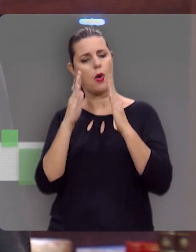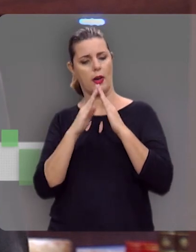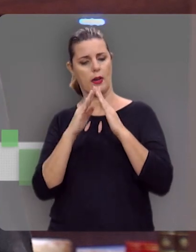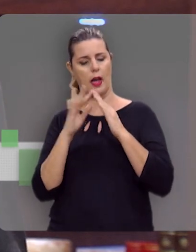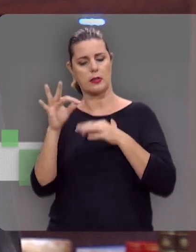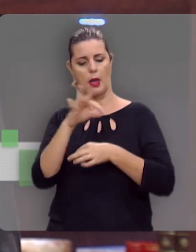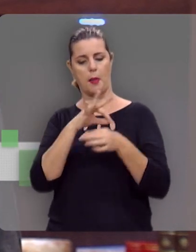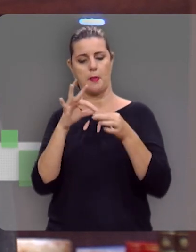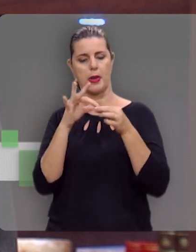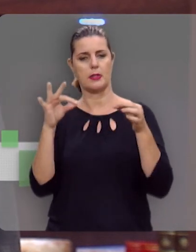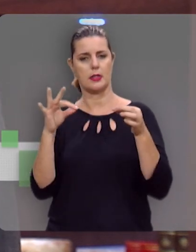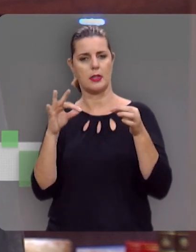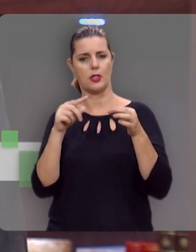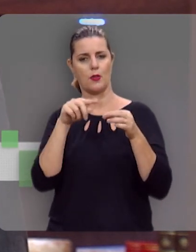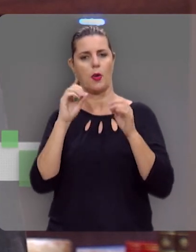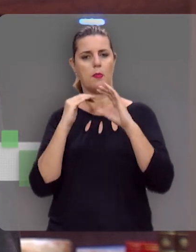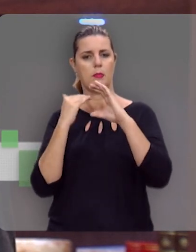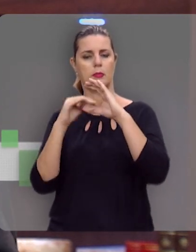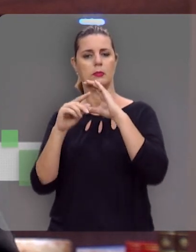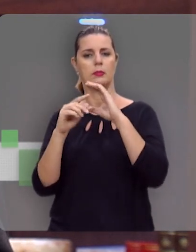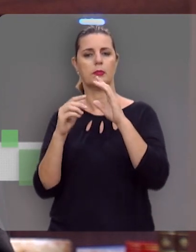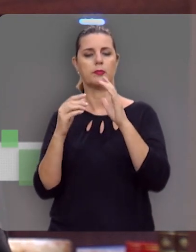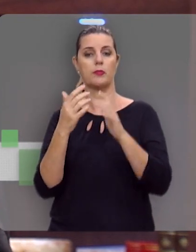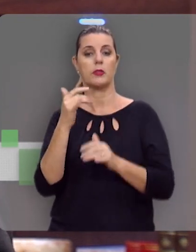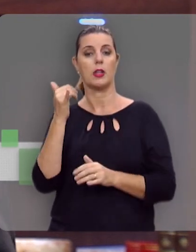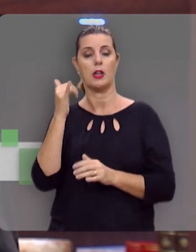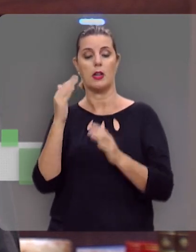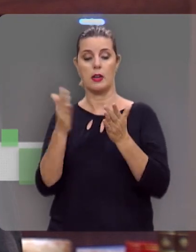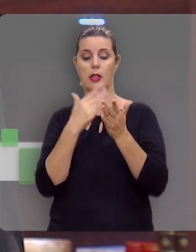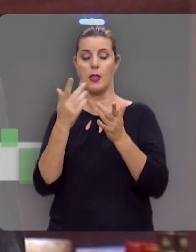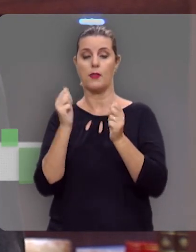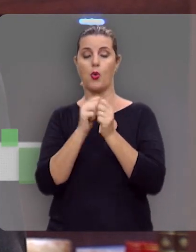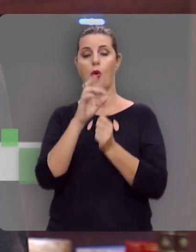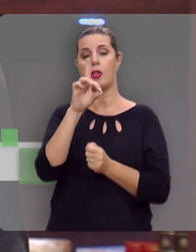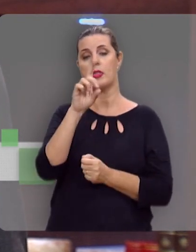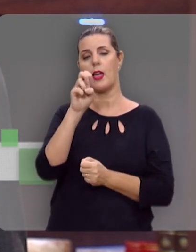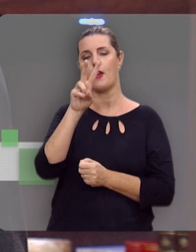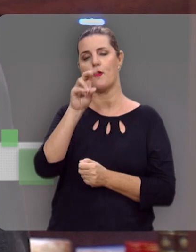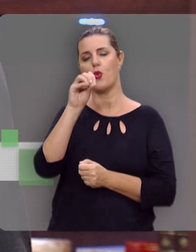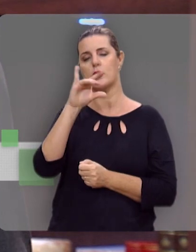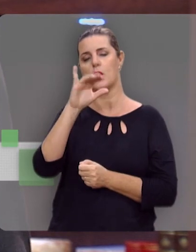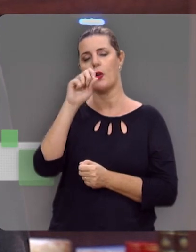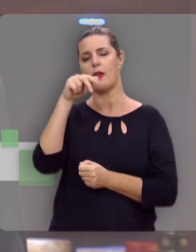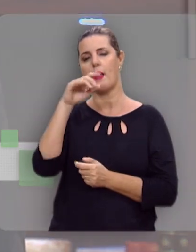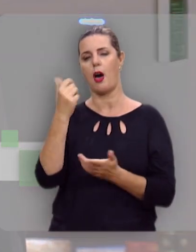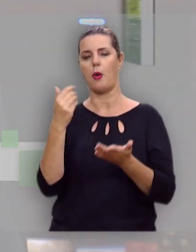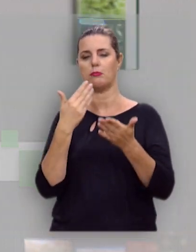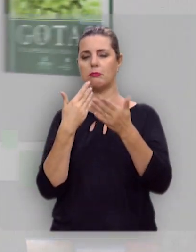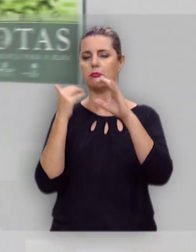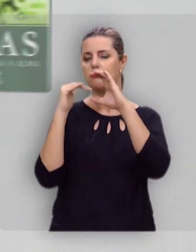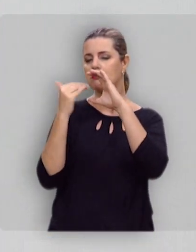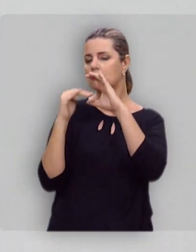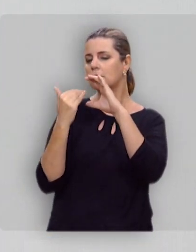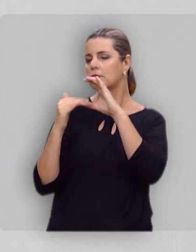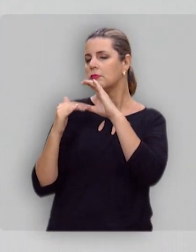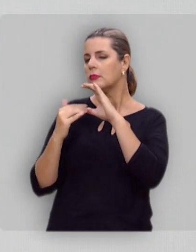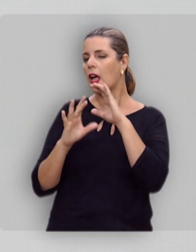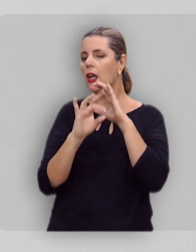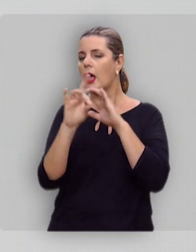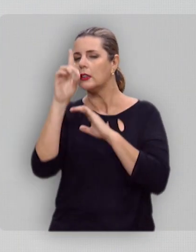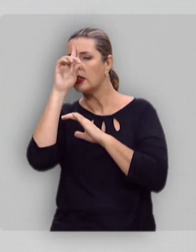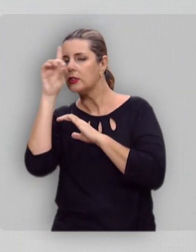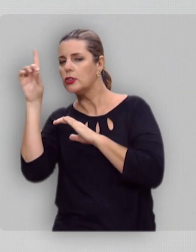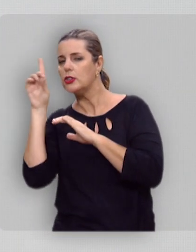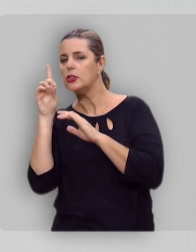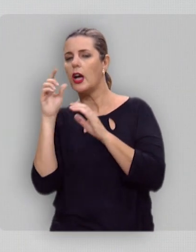casa o seu presente, nós enviaremos para você esse livro com devocionais, mensagens para cada dia do ano, escrito pelo